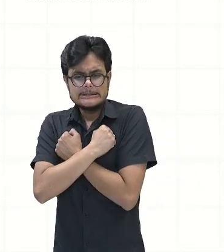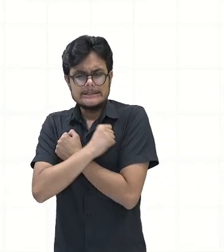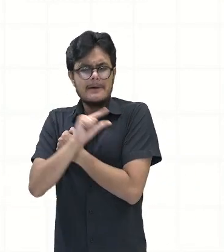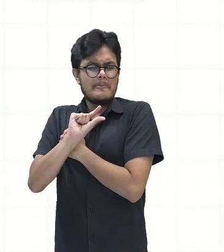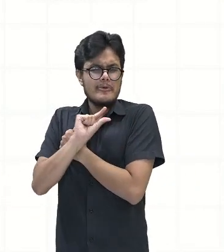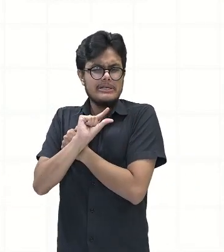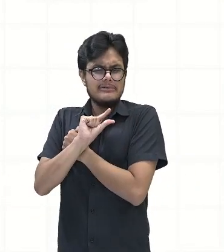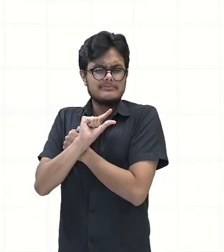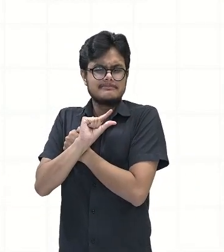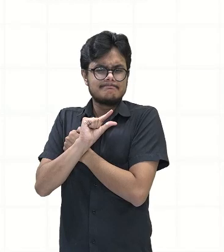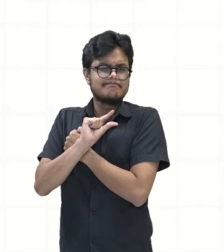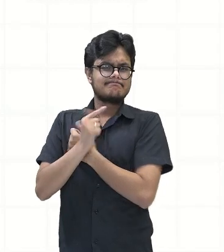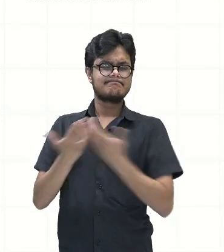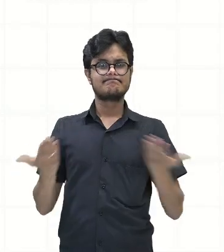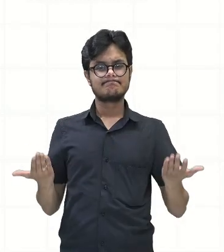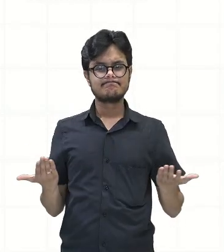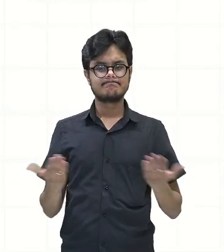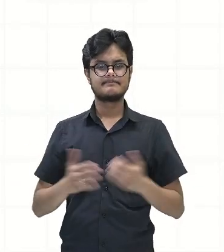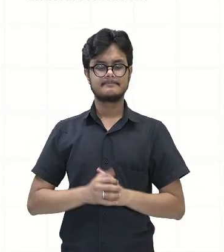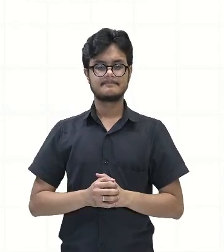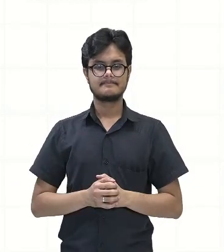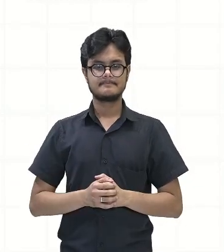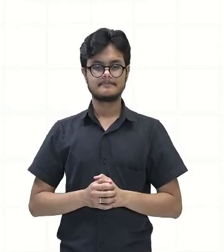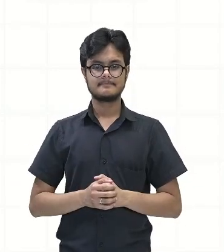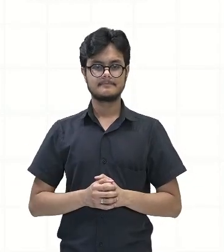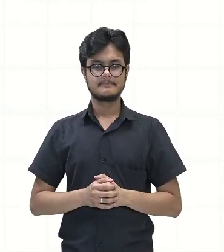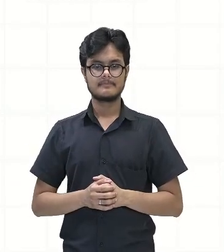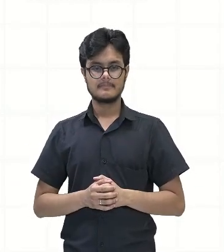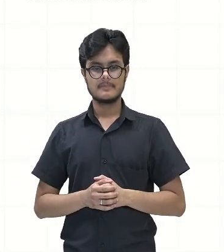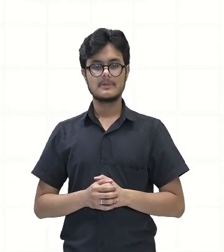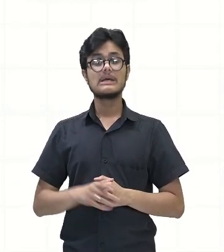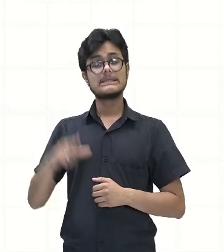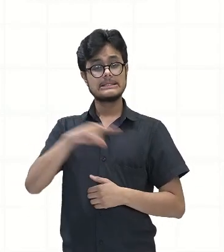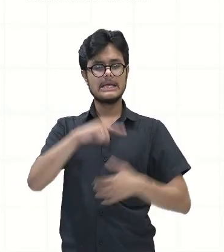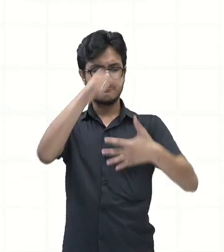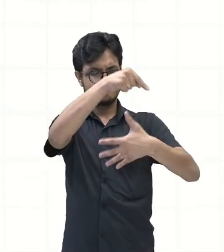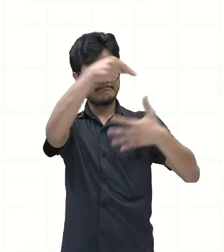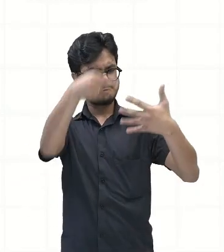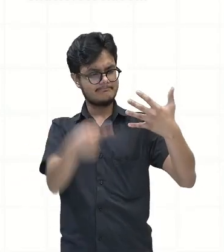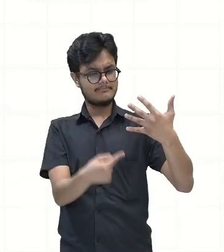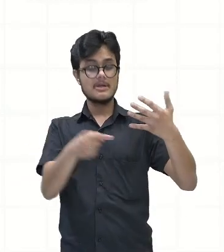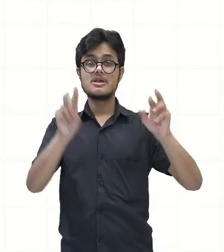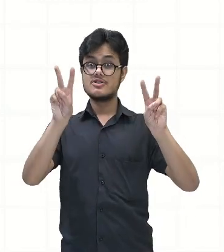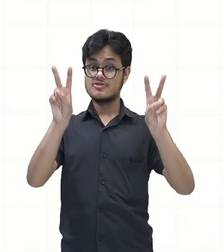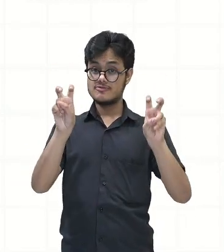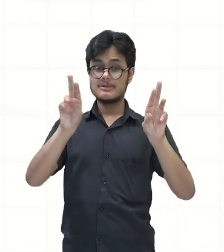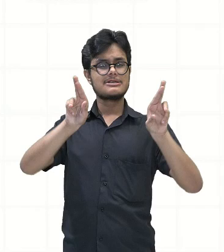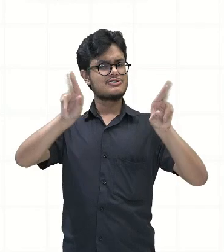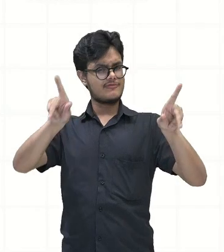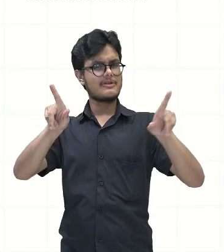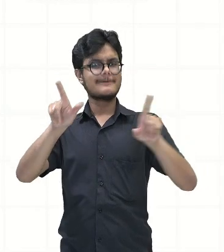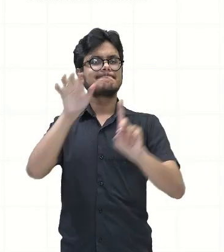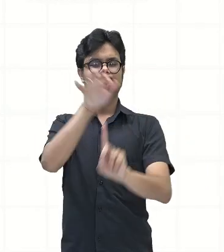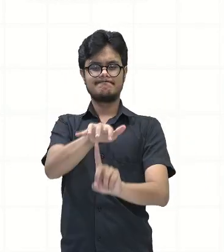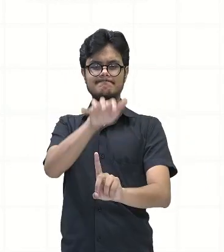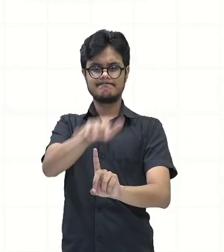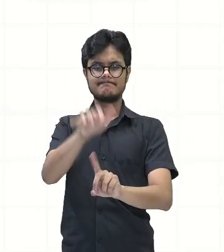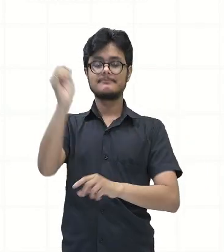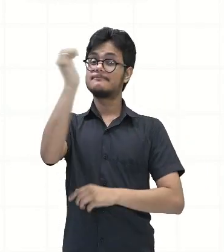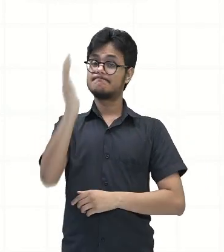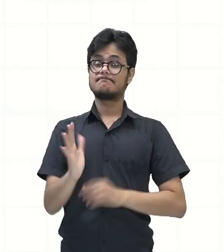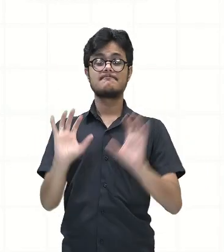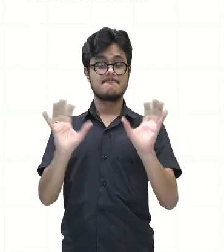menor, certo? Então, nós temos a atuação dessas diferentes massas de ar, que nós já vimos aí durante as nossas